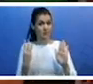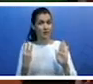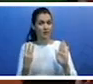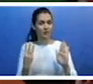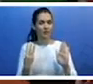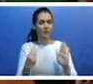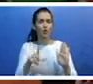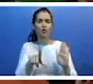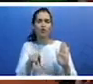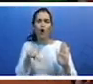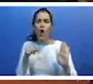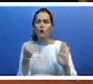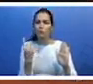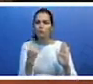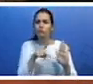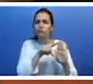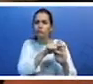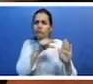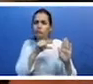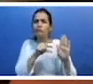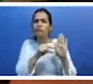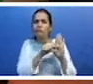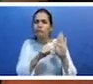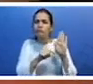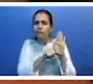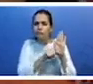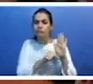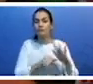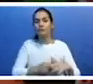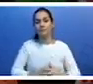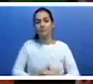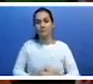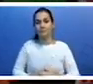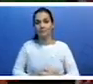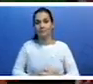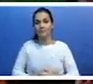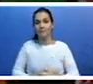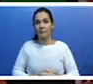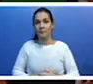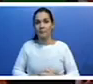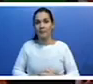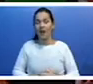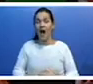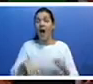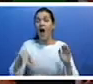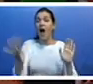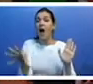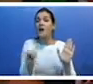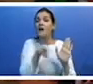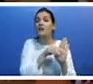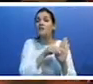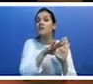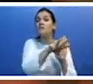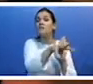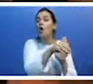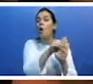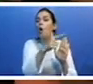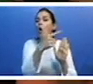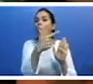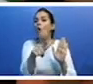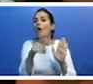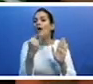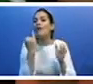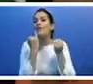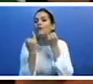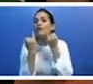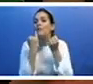nós fizemos, trouxemos do texto informativo, e acrescente uma nova informação